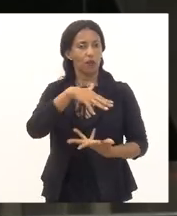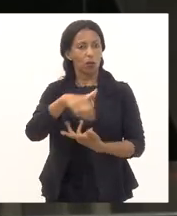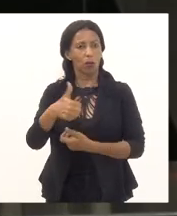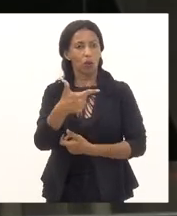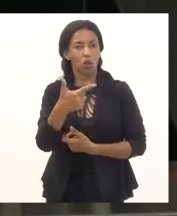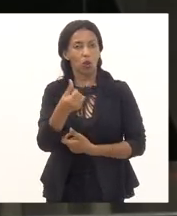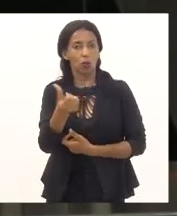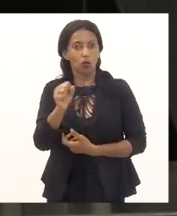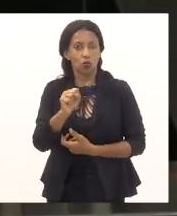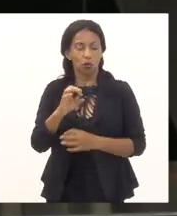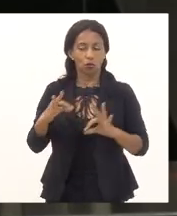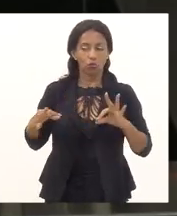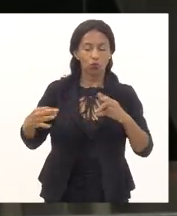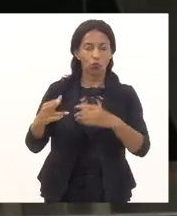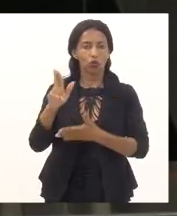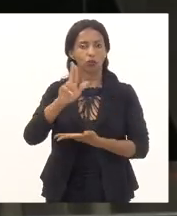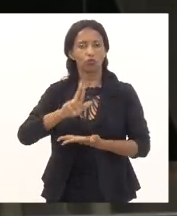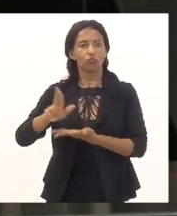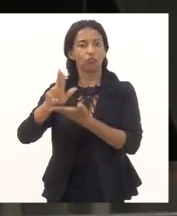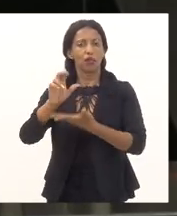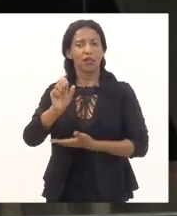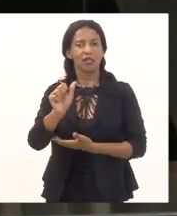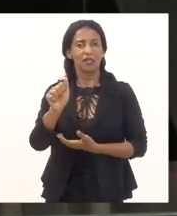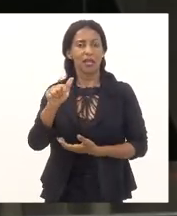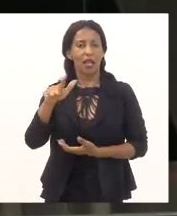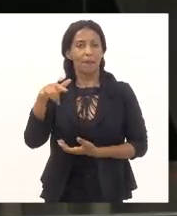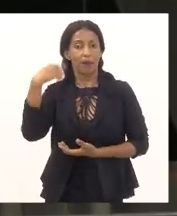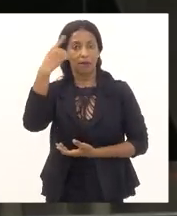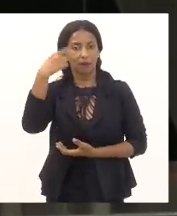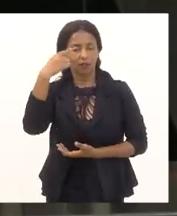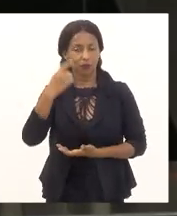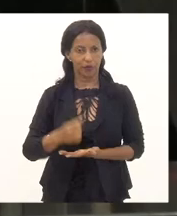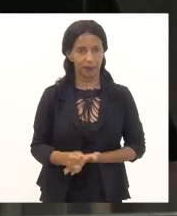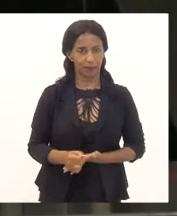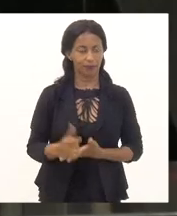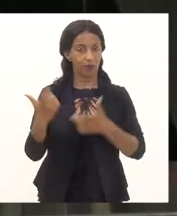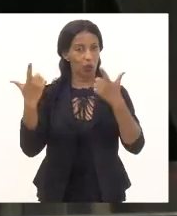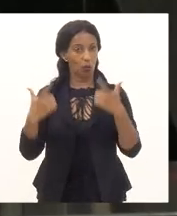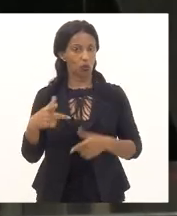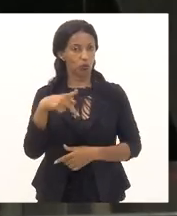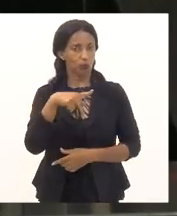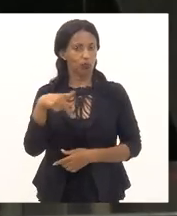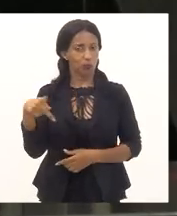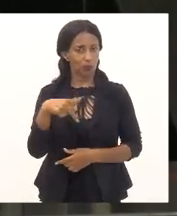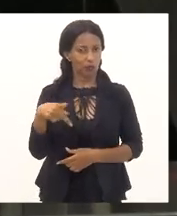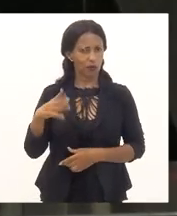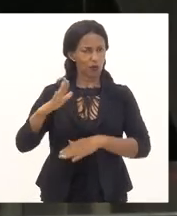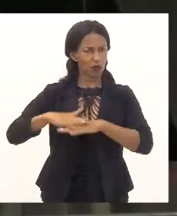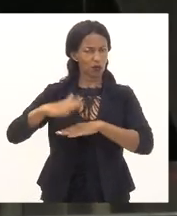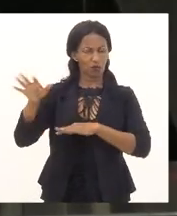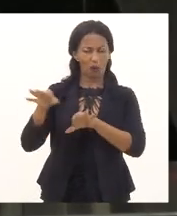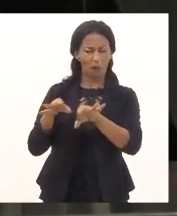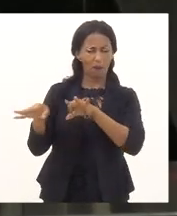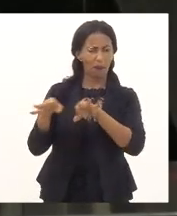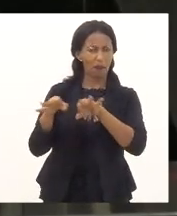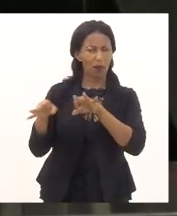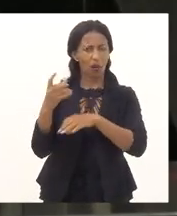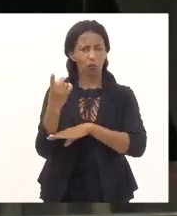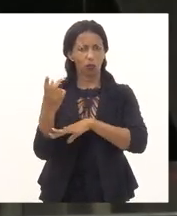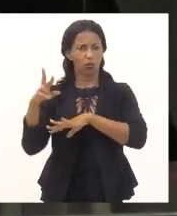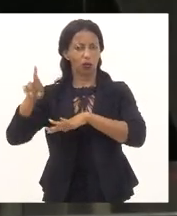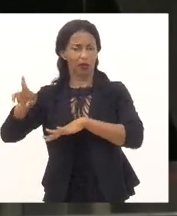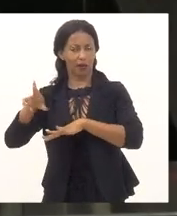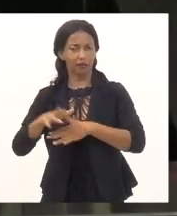2018, ambos pela Universidade de Salamanca, na Espanha, onde é professor do maior programa do